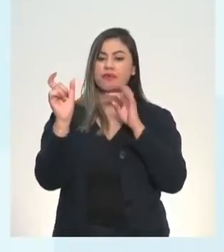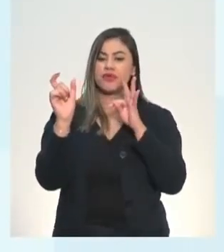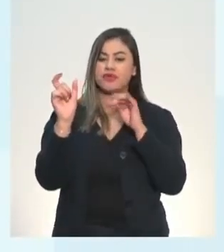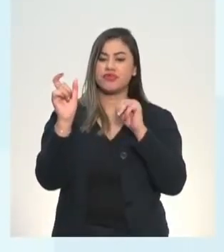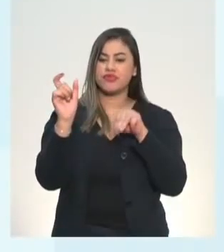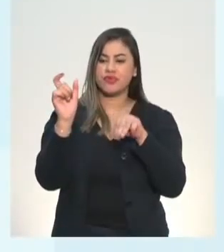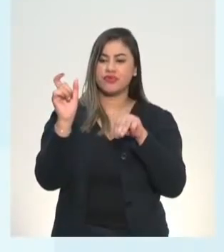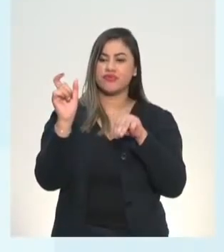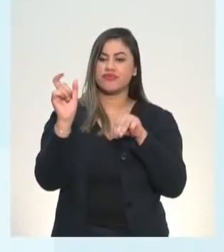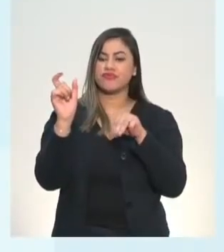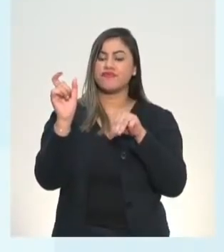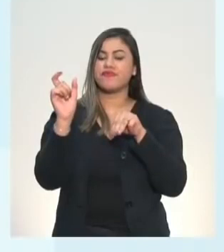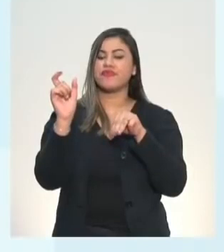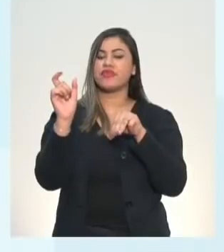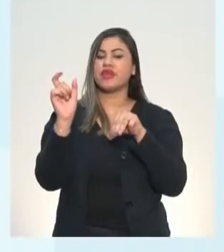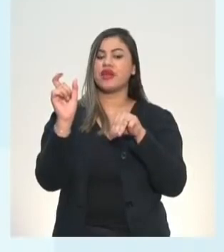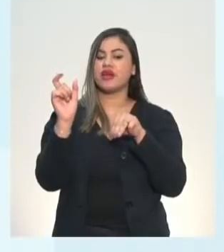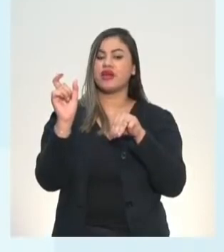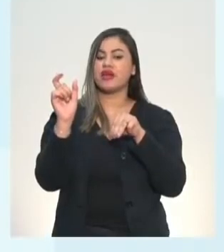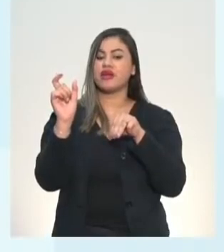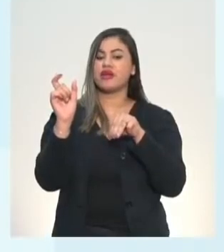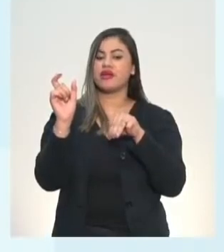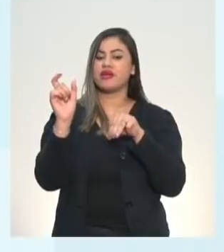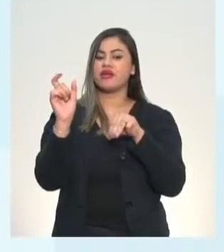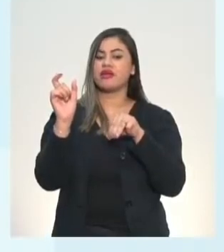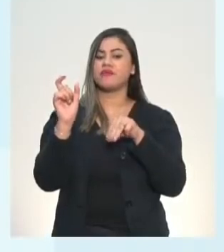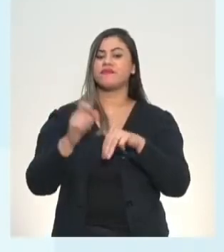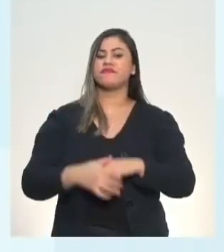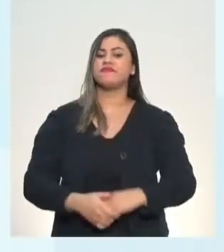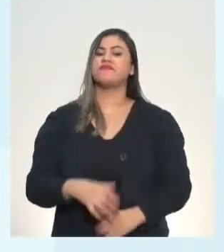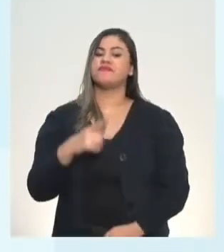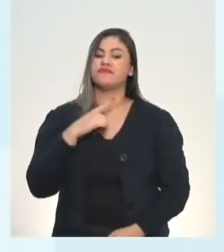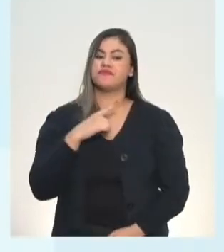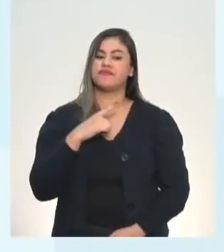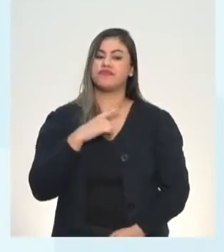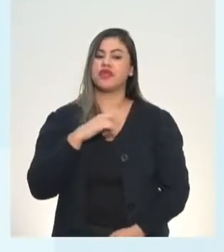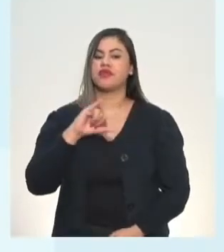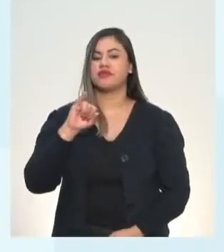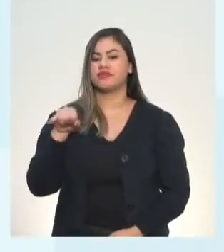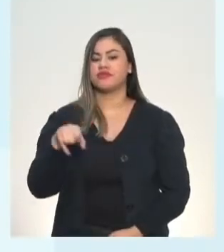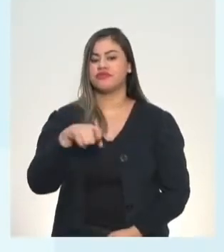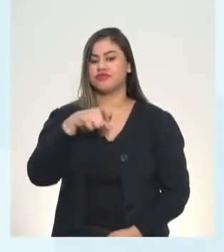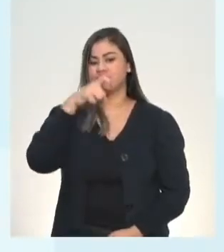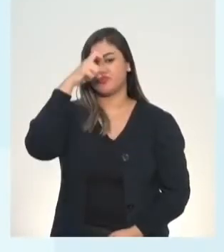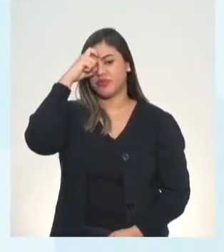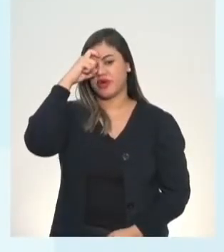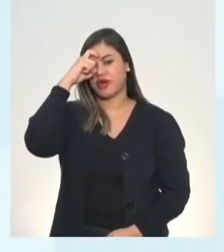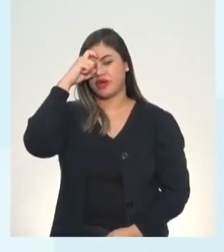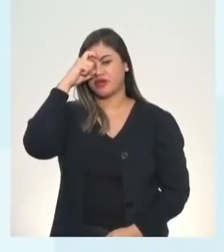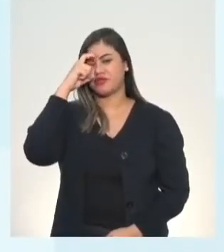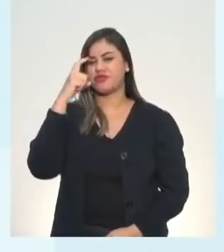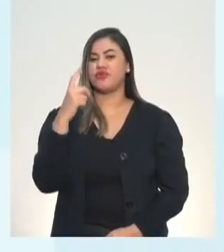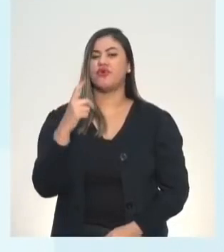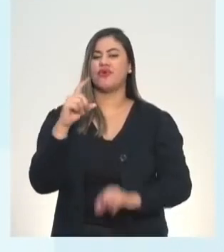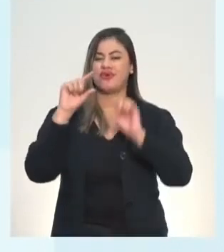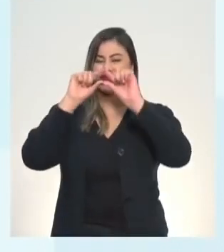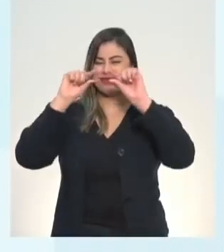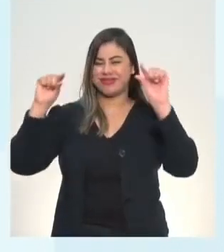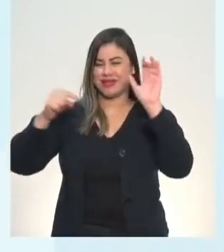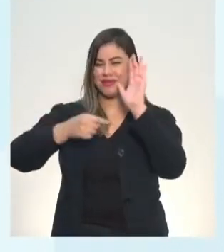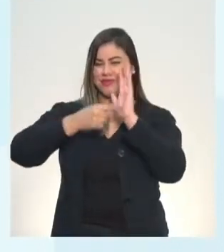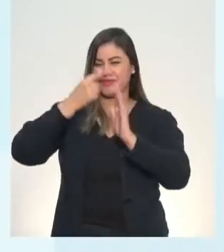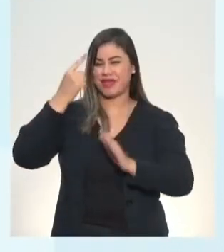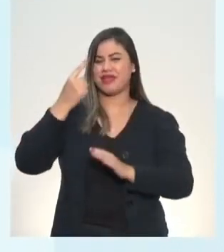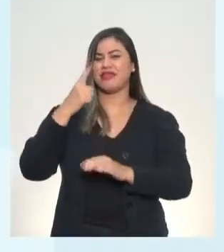Né? E aí tem lá consegue por January 1927. Lá na primeira linha, lá